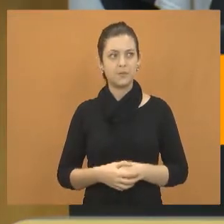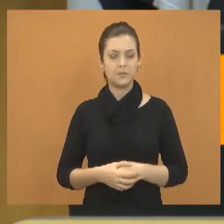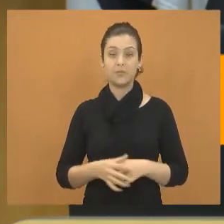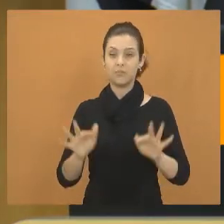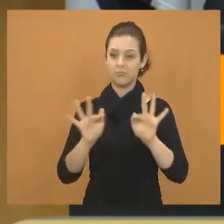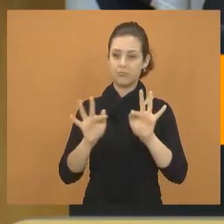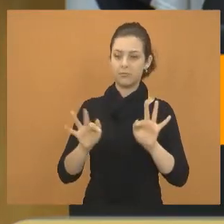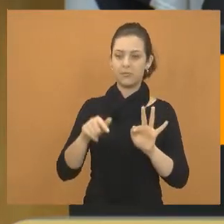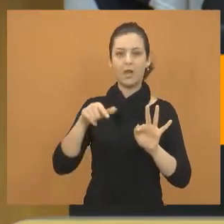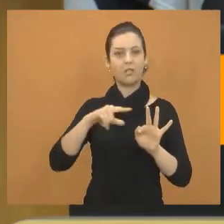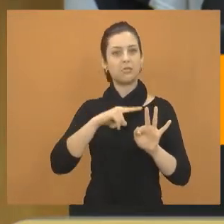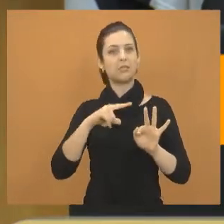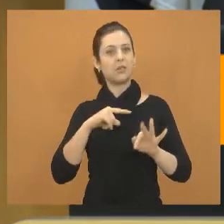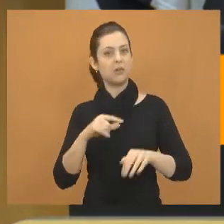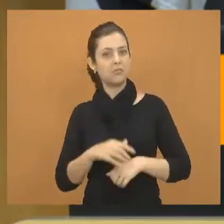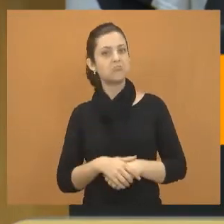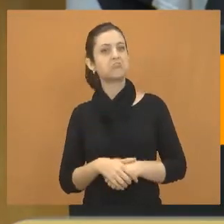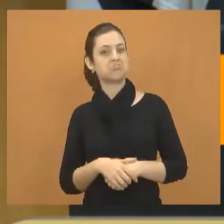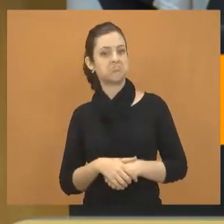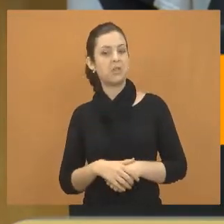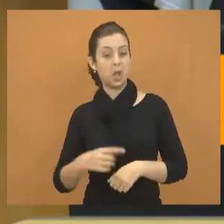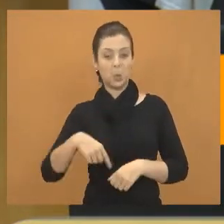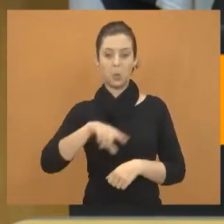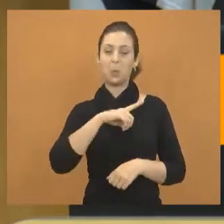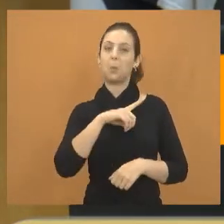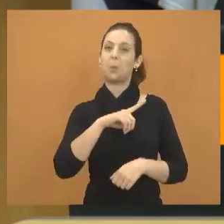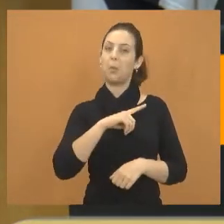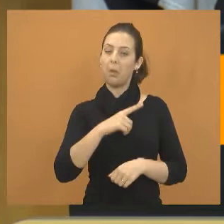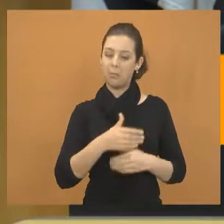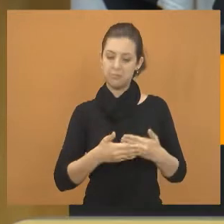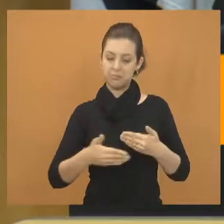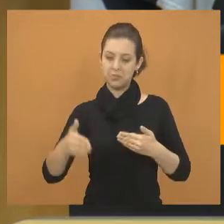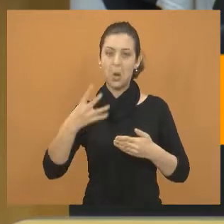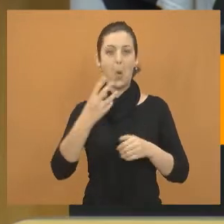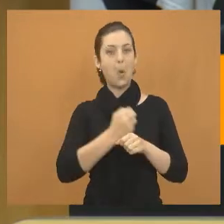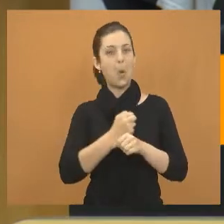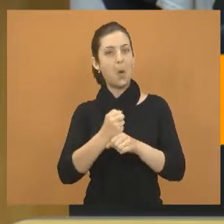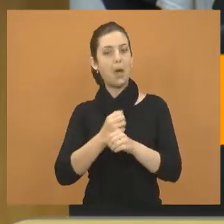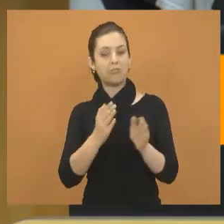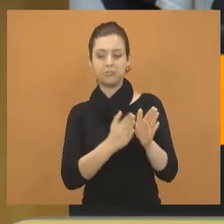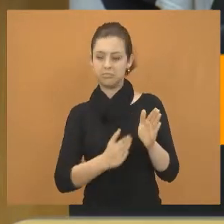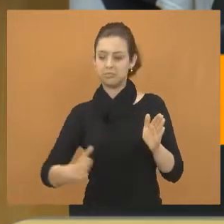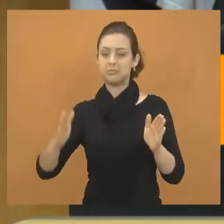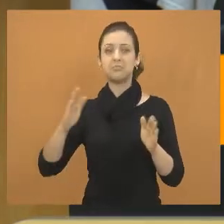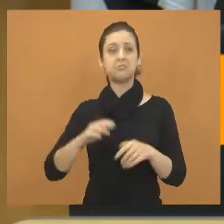Fiquei feliz de ter aqui que nós vamos ter, nos próximos 4 anos,